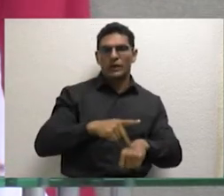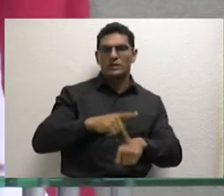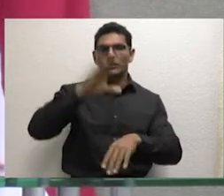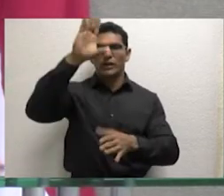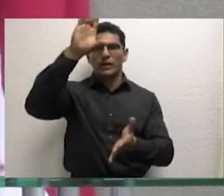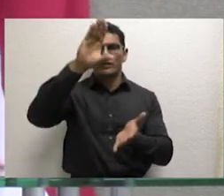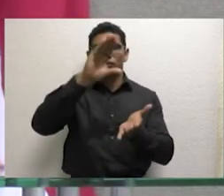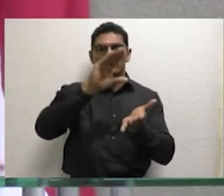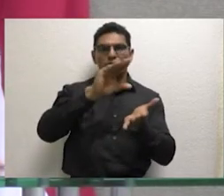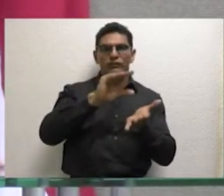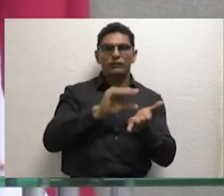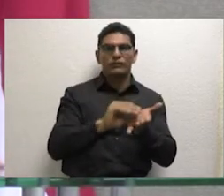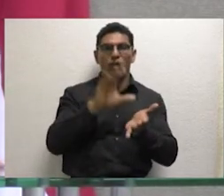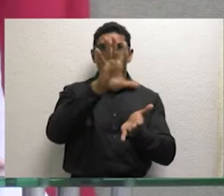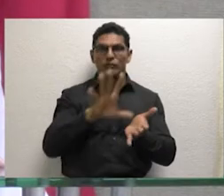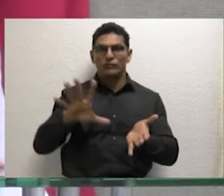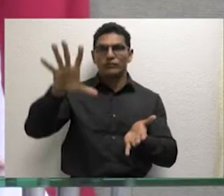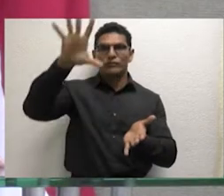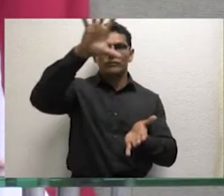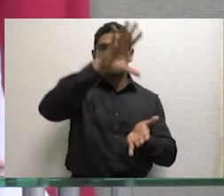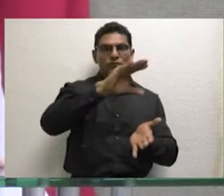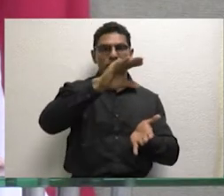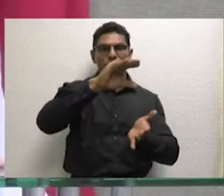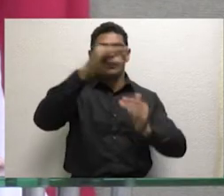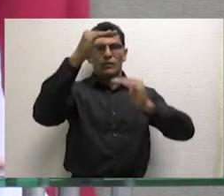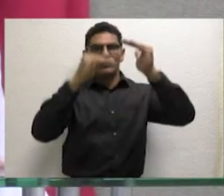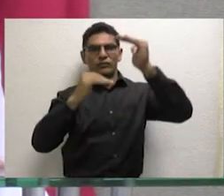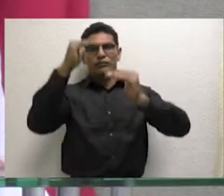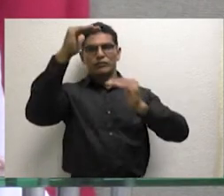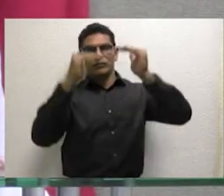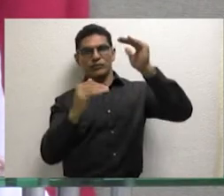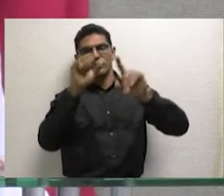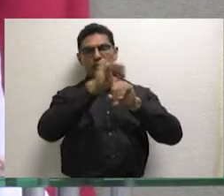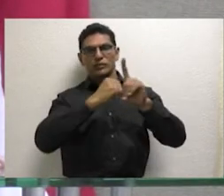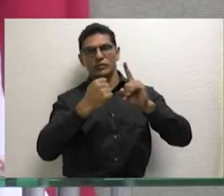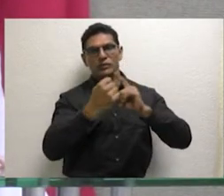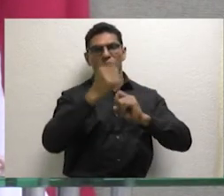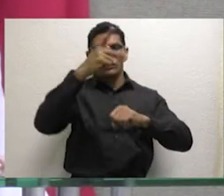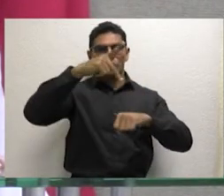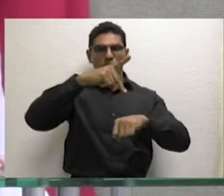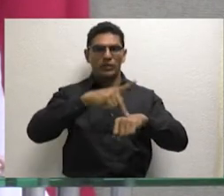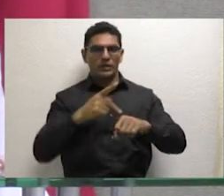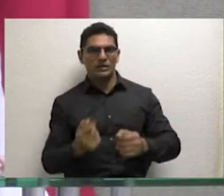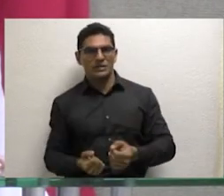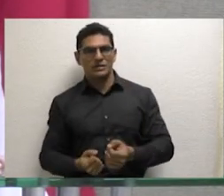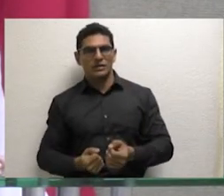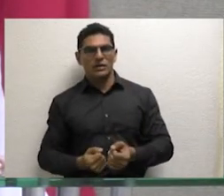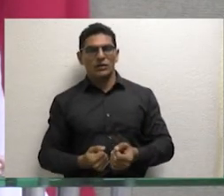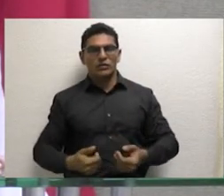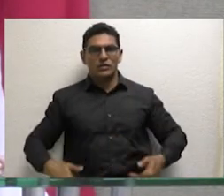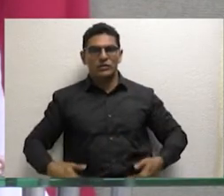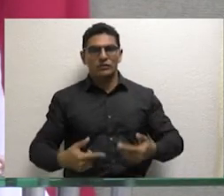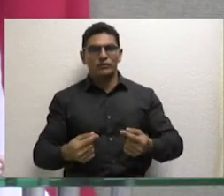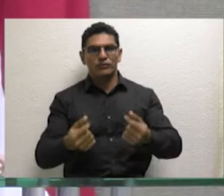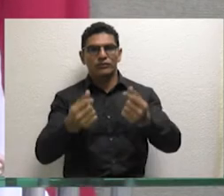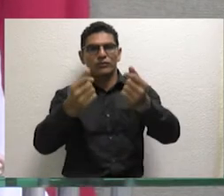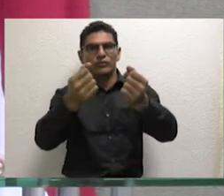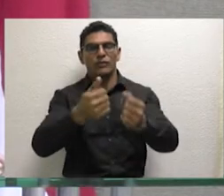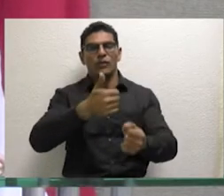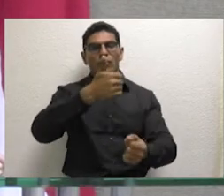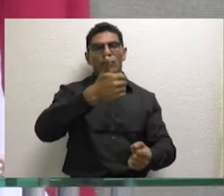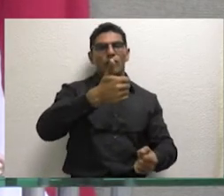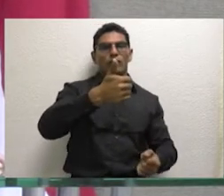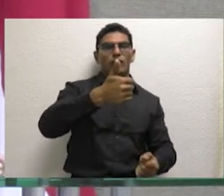desigualdades regionais do país nos últimos cinco anos investiu um trilhão de reais no país dos quais